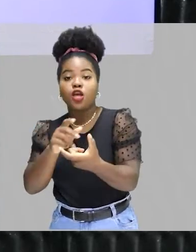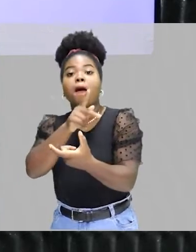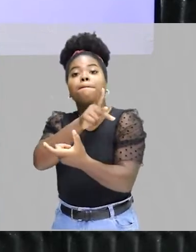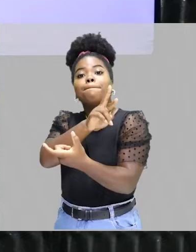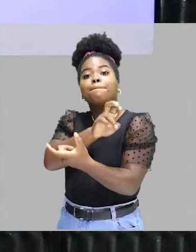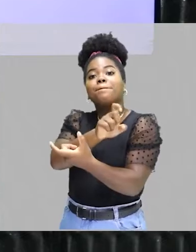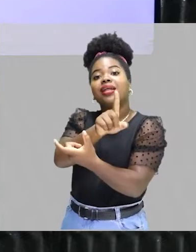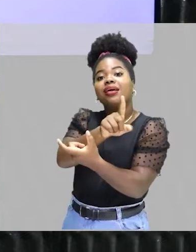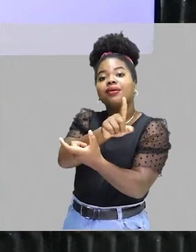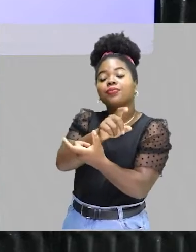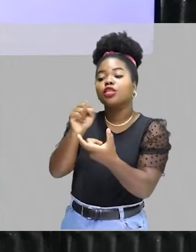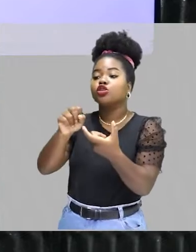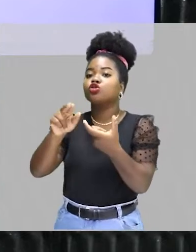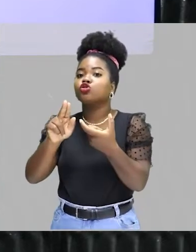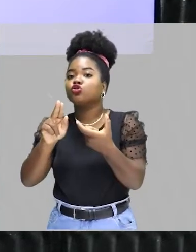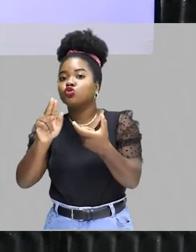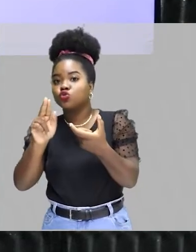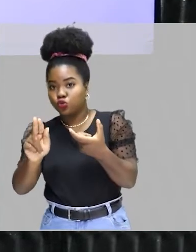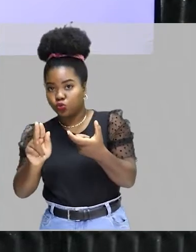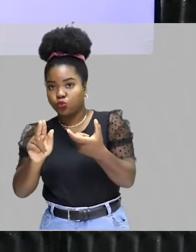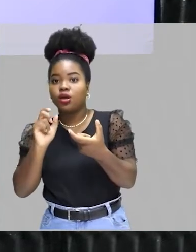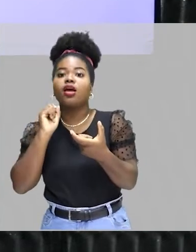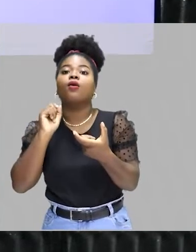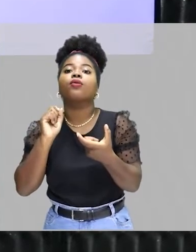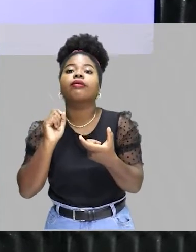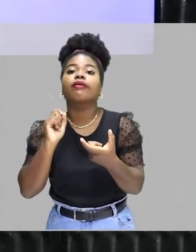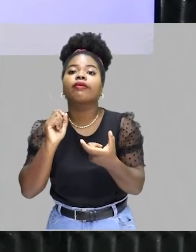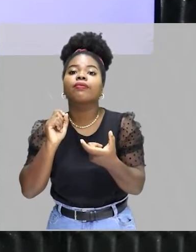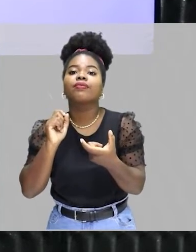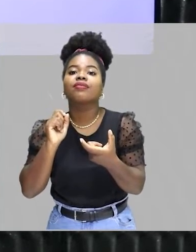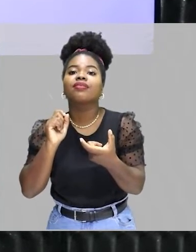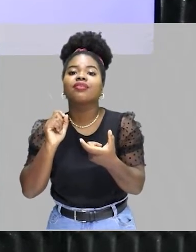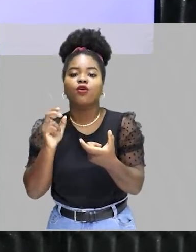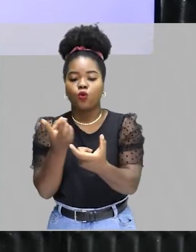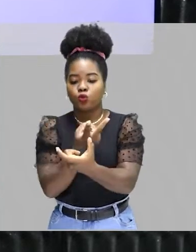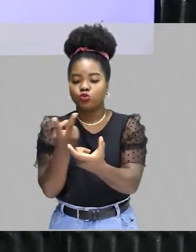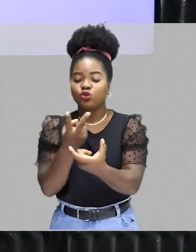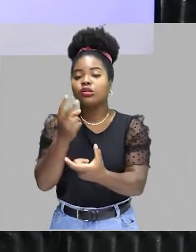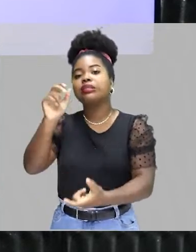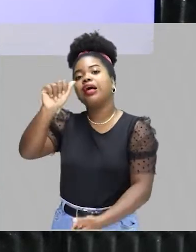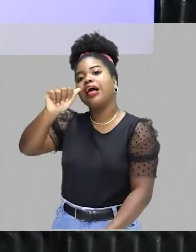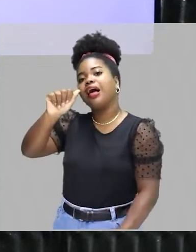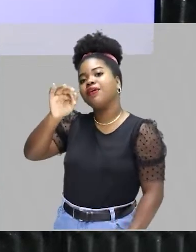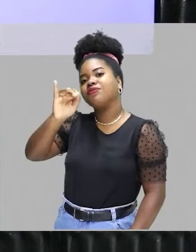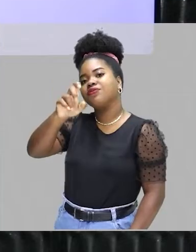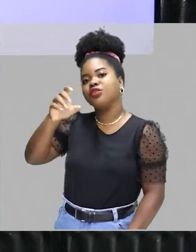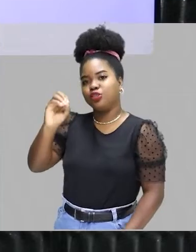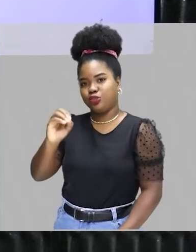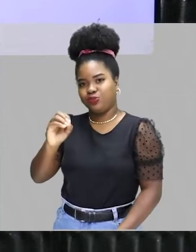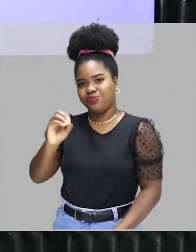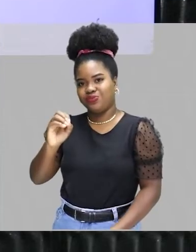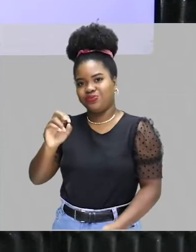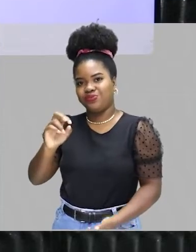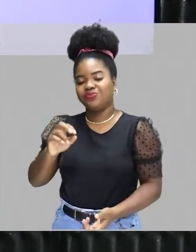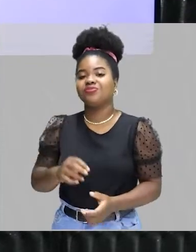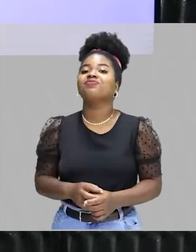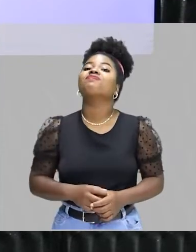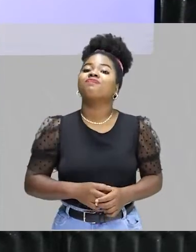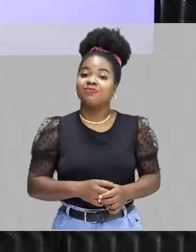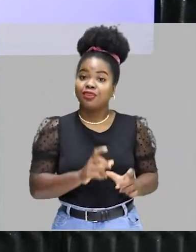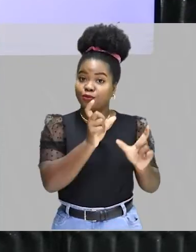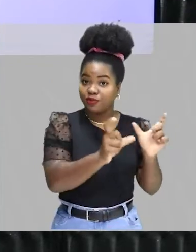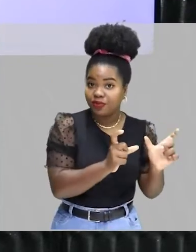prefixo e o sufixo são afixos. Ou seja, são os morfemas.